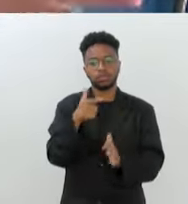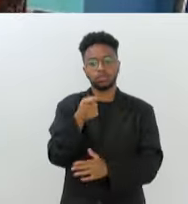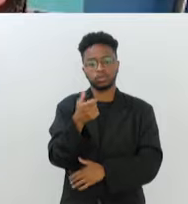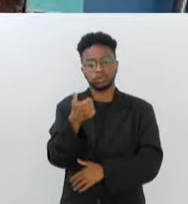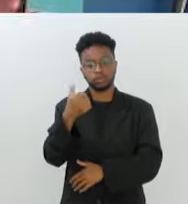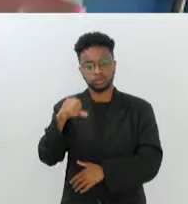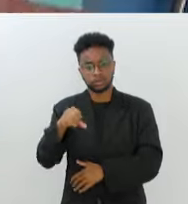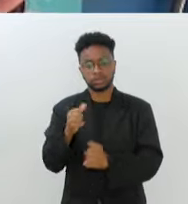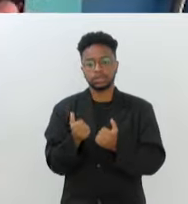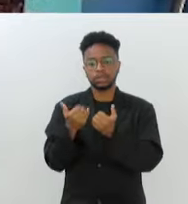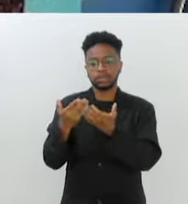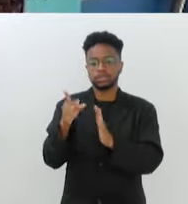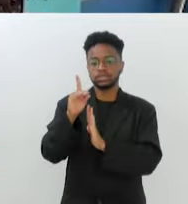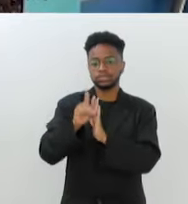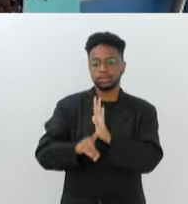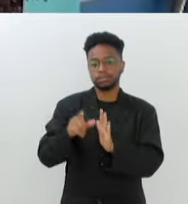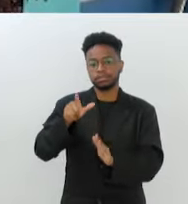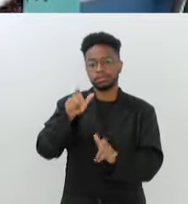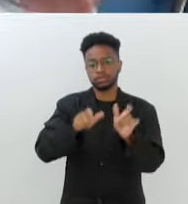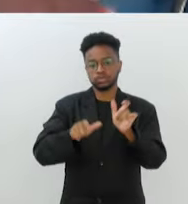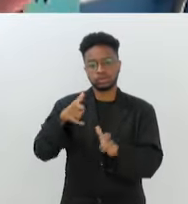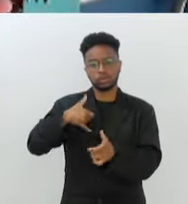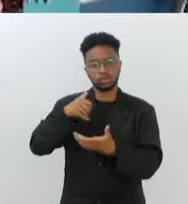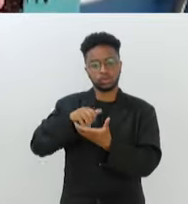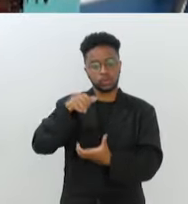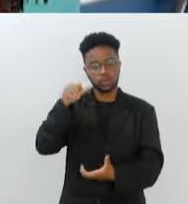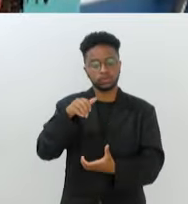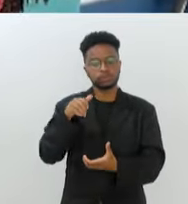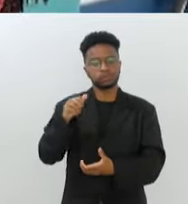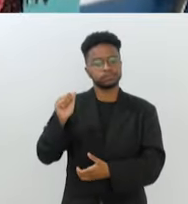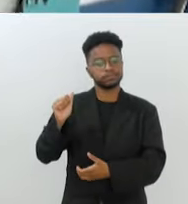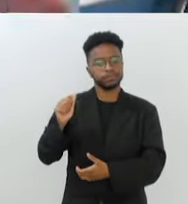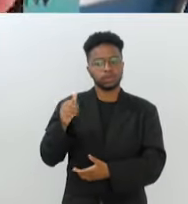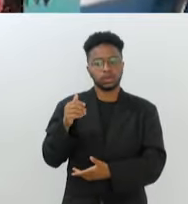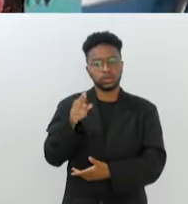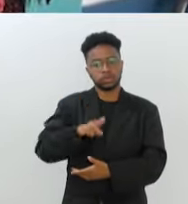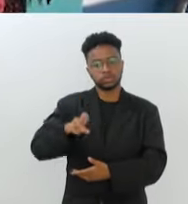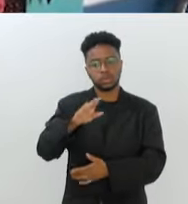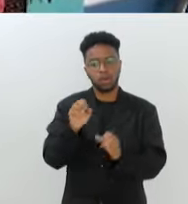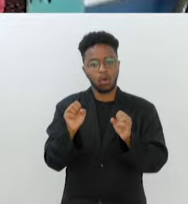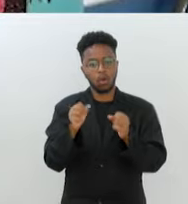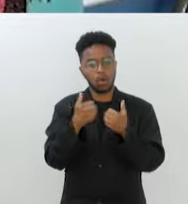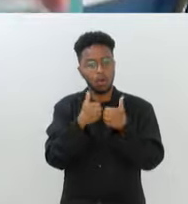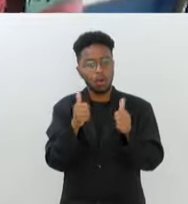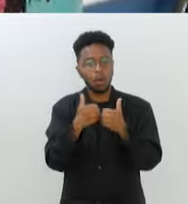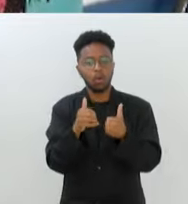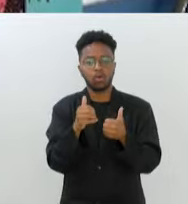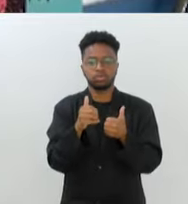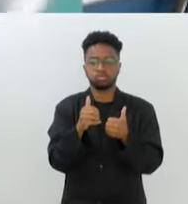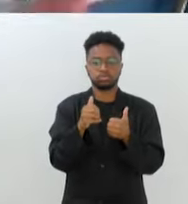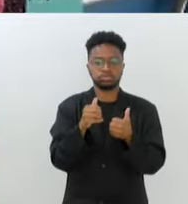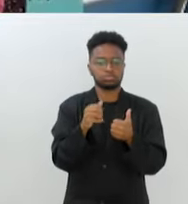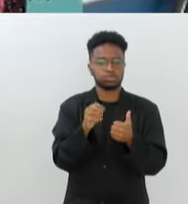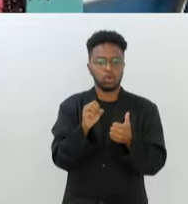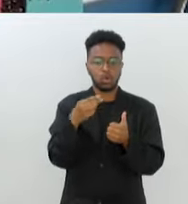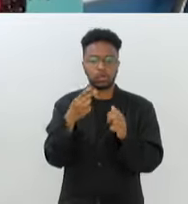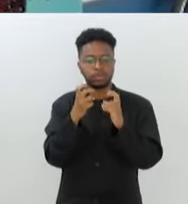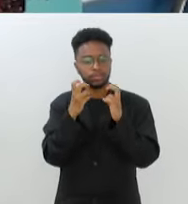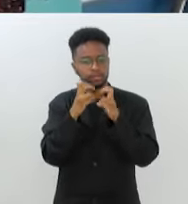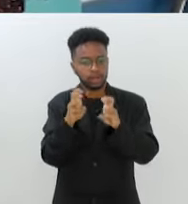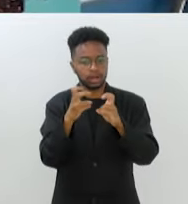o direito da pessoa idosa andar nos ônibus, nos coletivos, nos